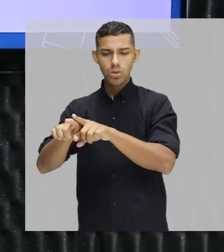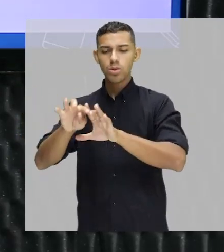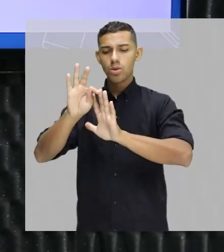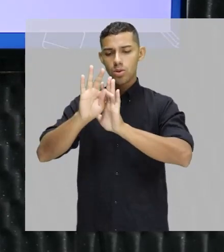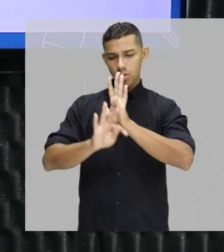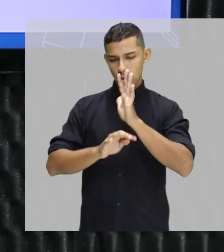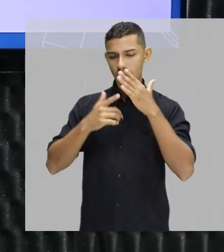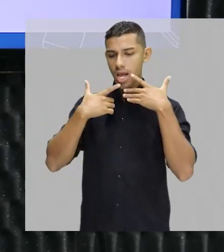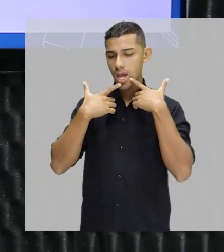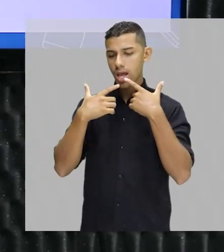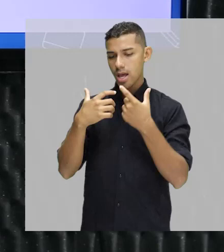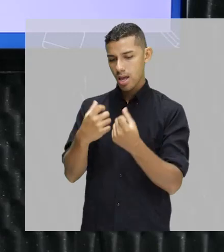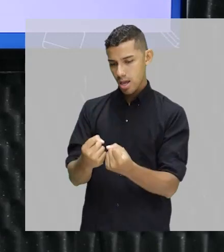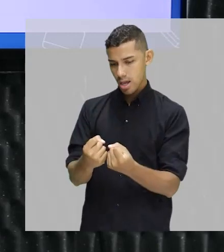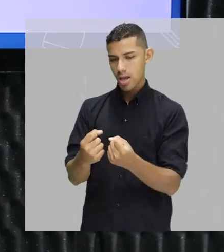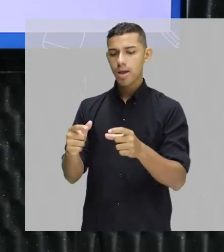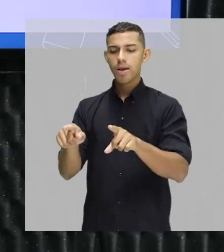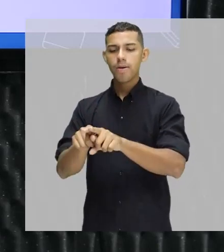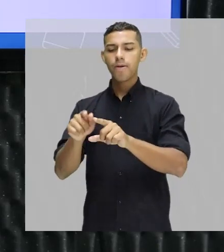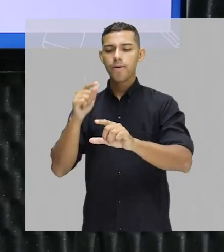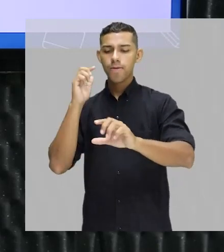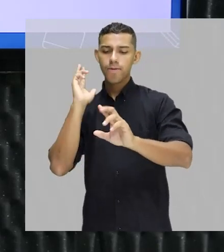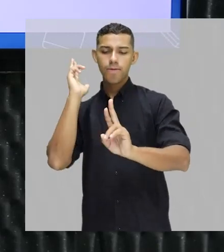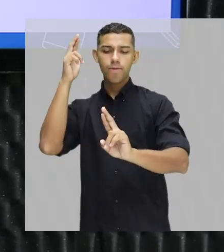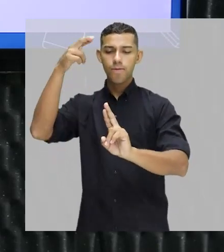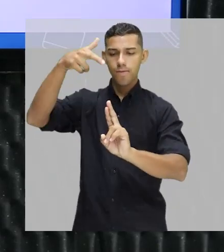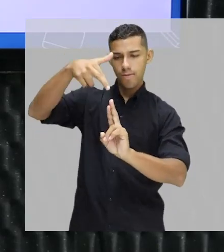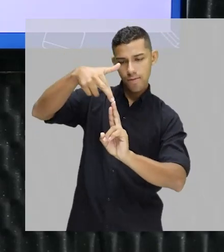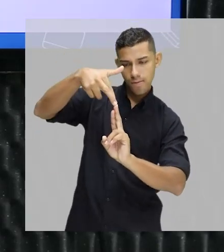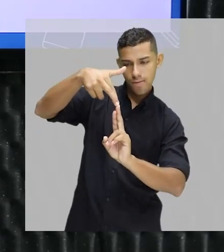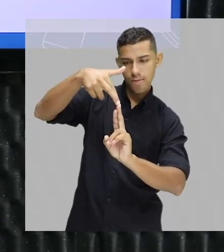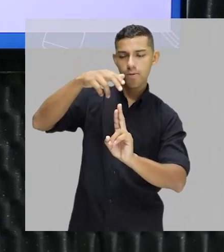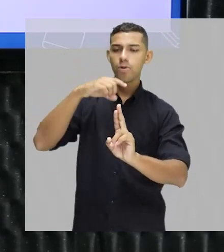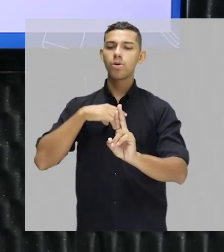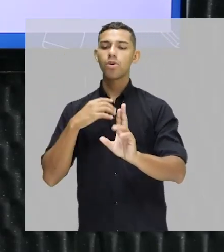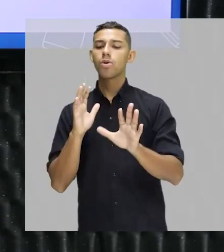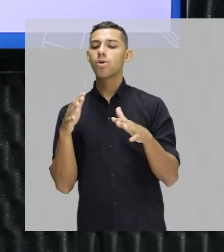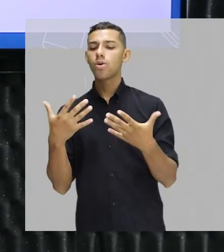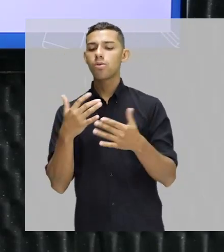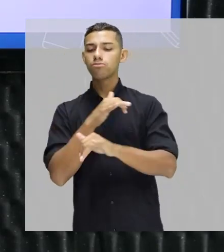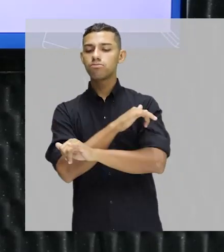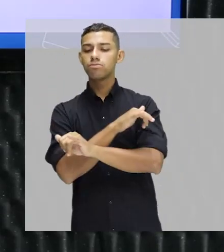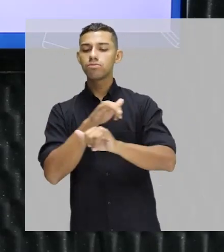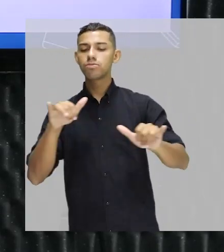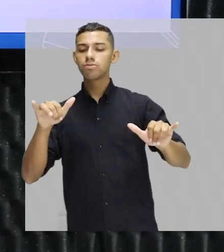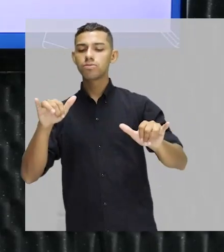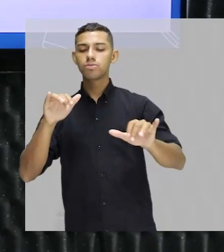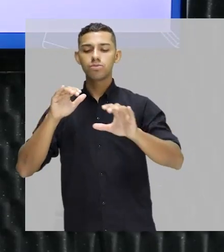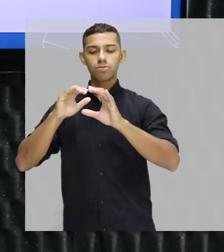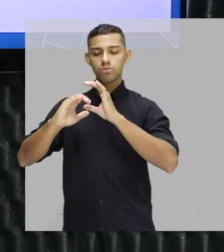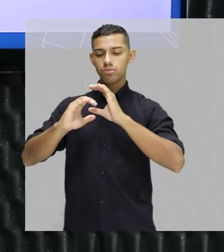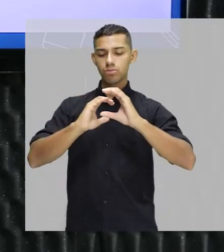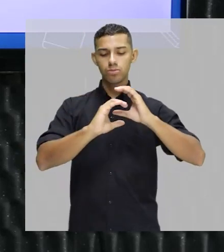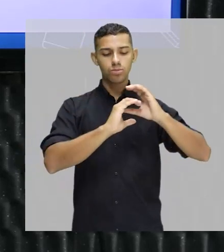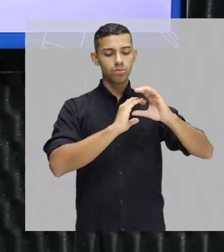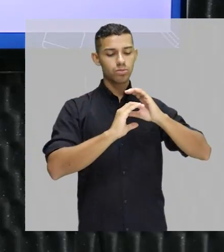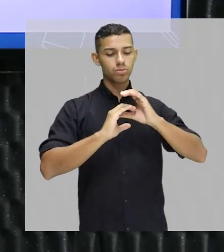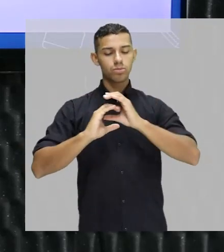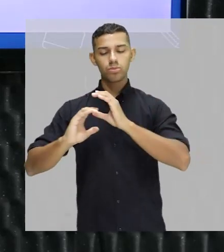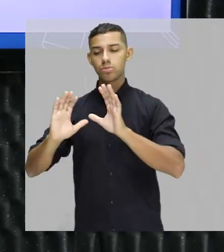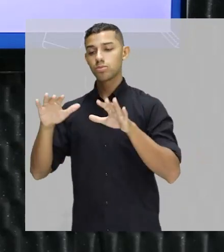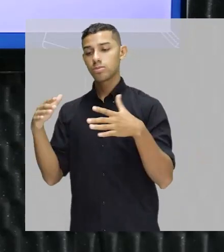linguagem referencial, a função da linguagem referencial, que seria qual? Informar, comunicar. Mas no caso